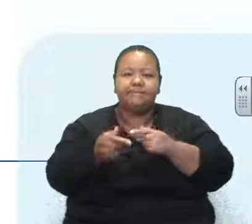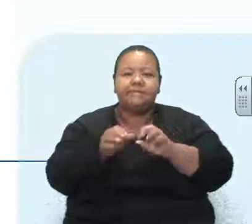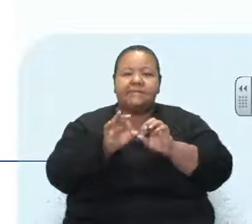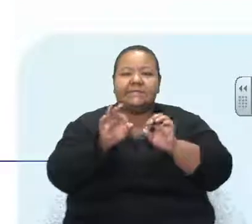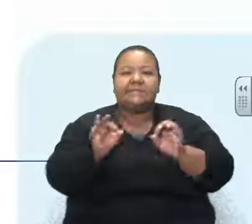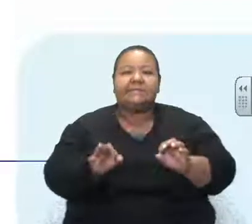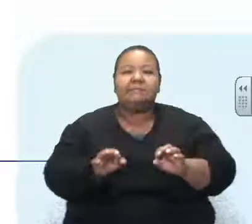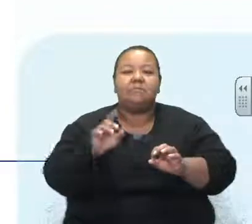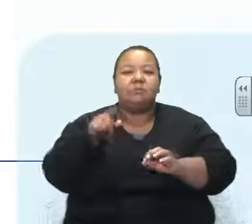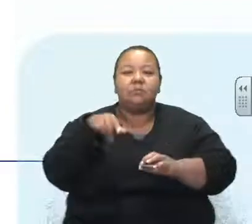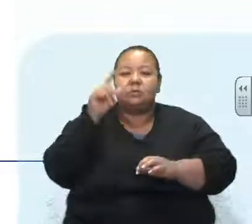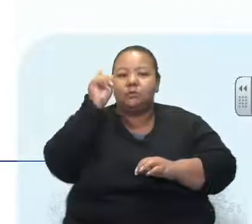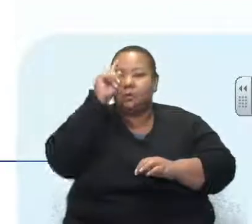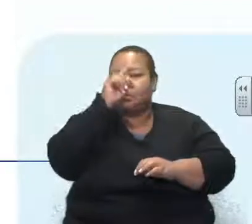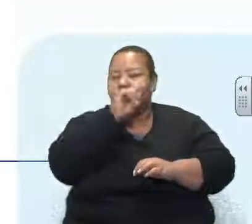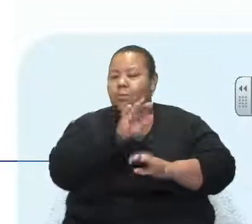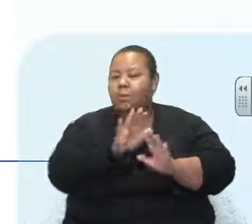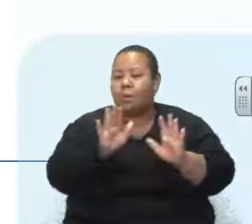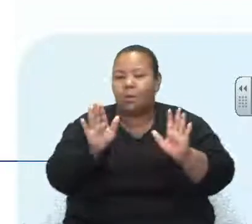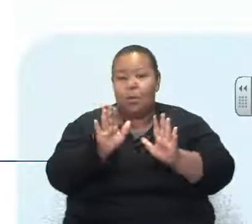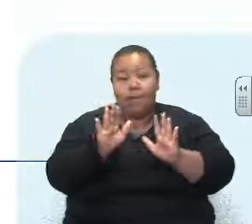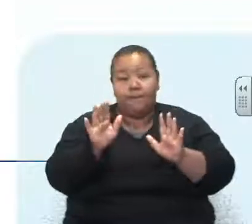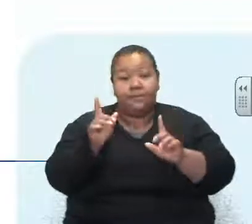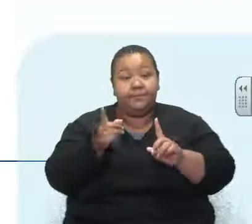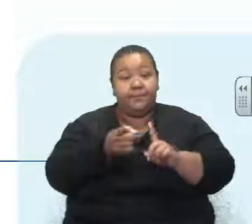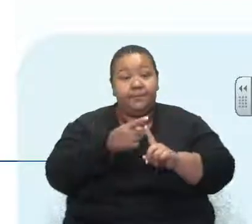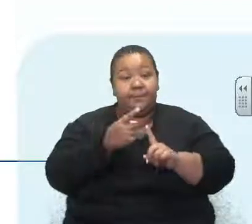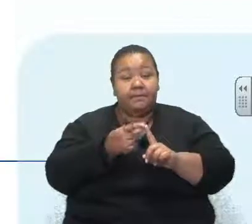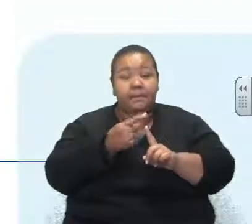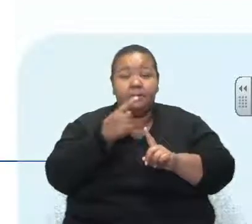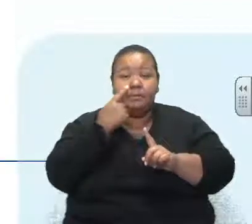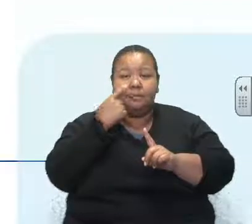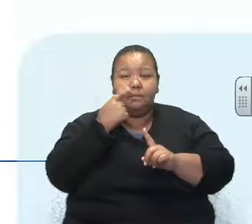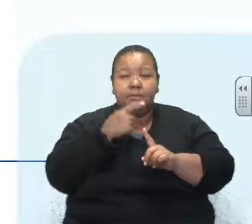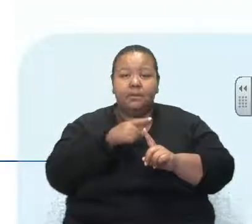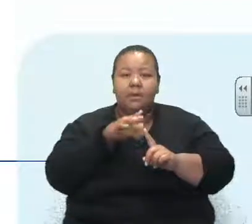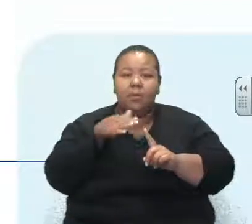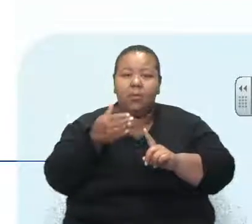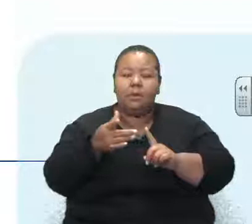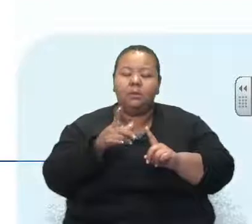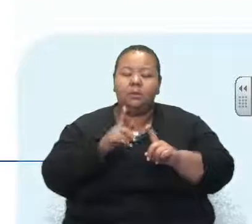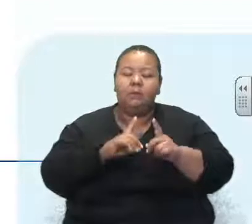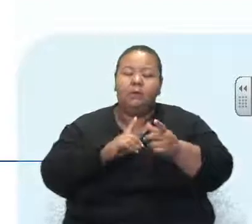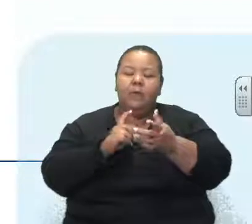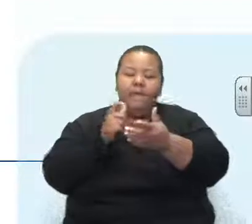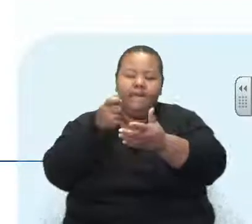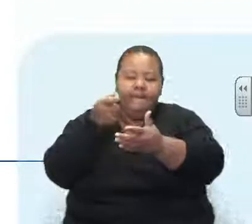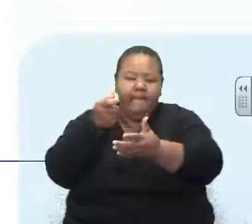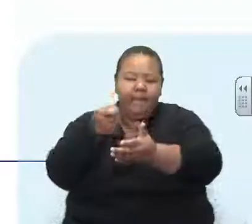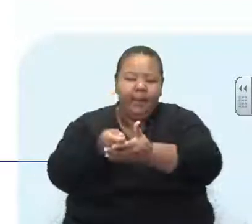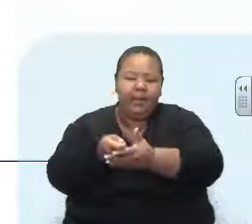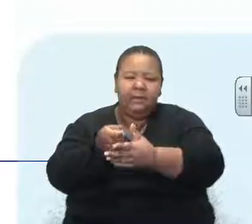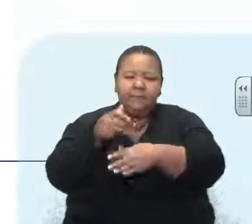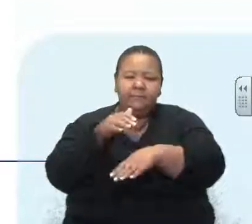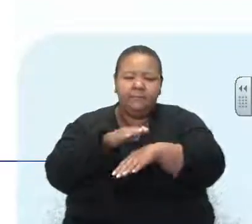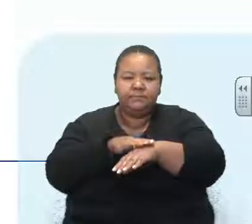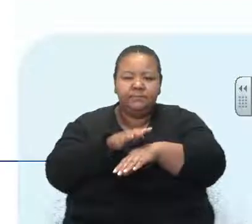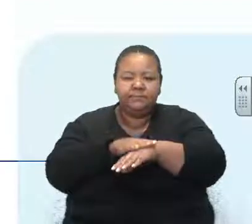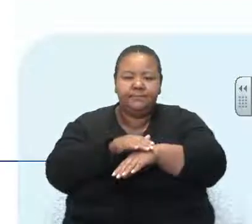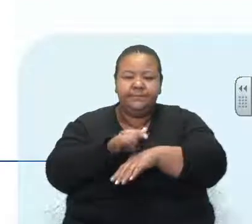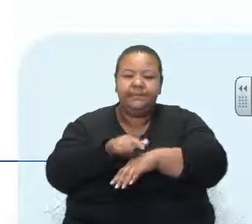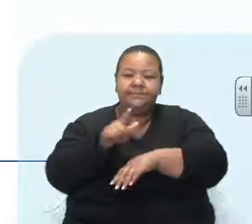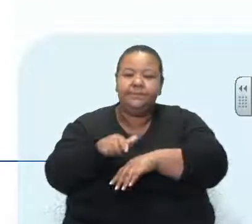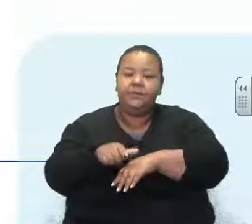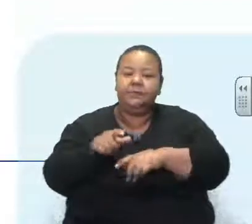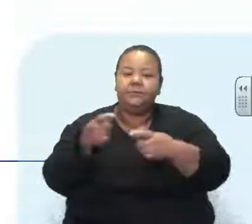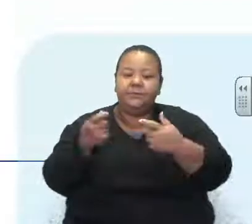é tão complicado assim não. Então, primeiro, para me saber quanto que eu tenho para pagar nesse momento, quanto